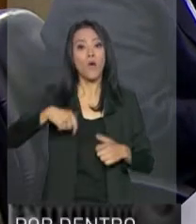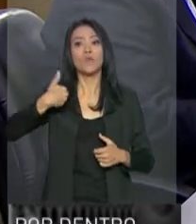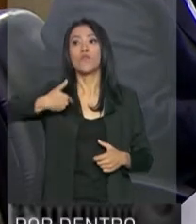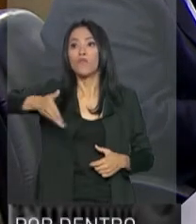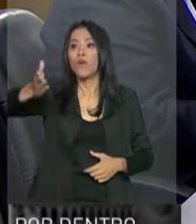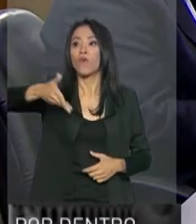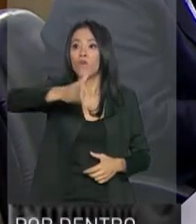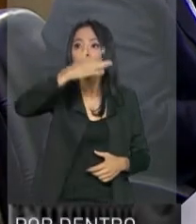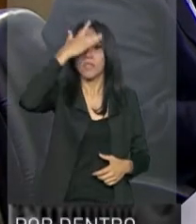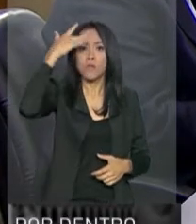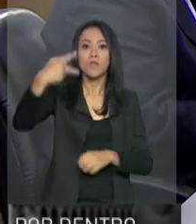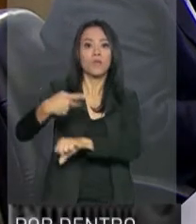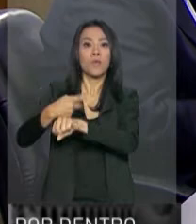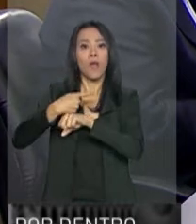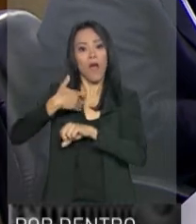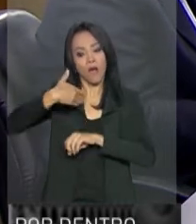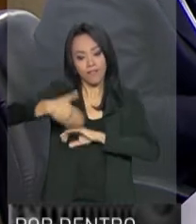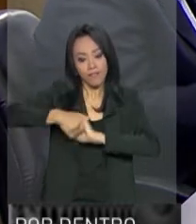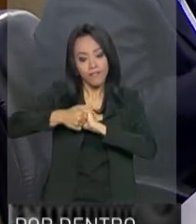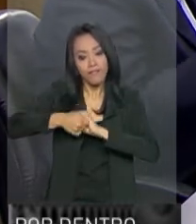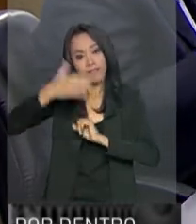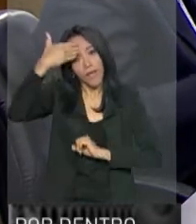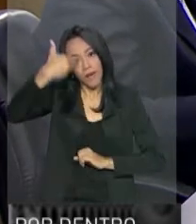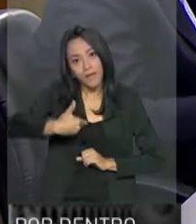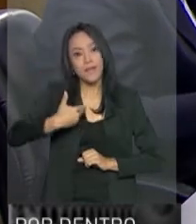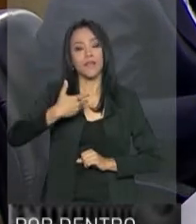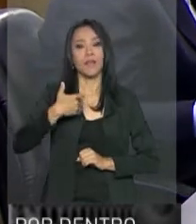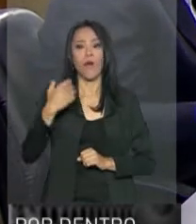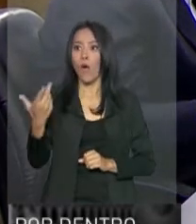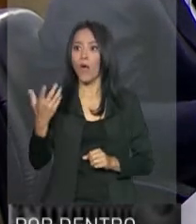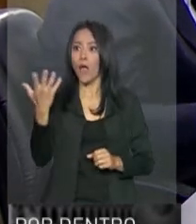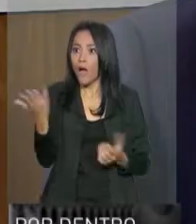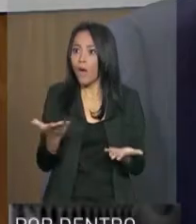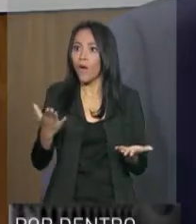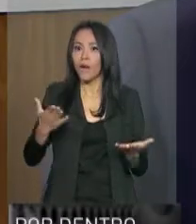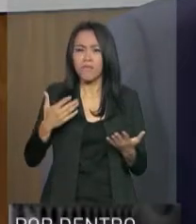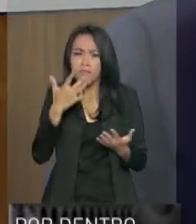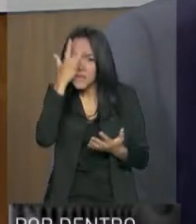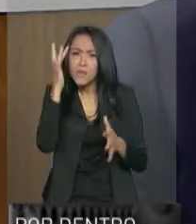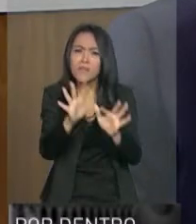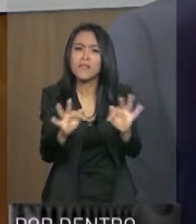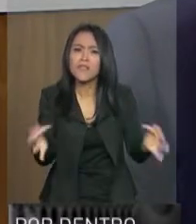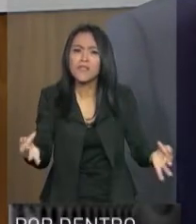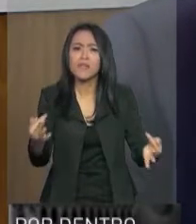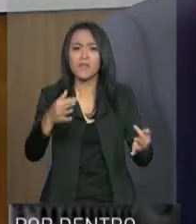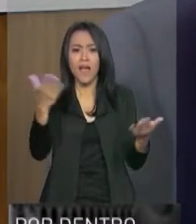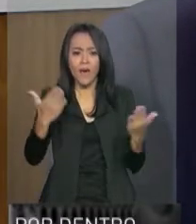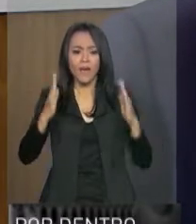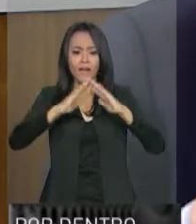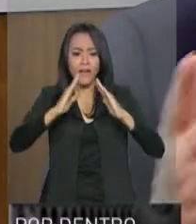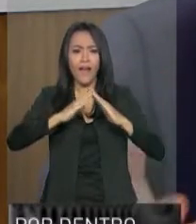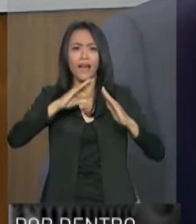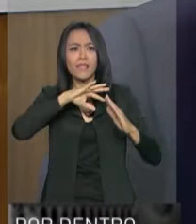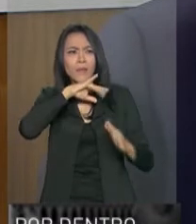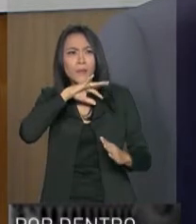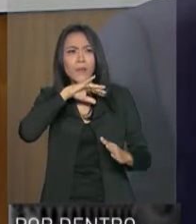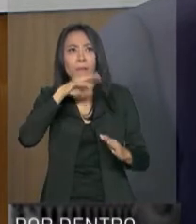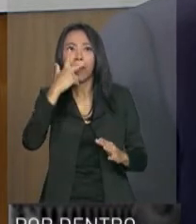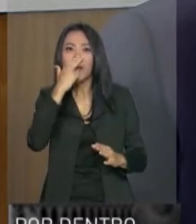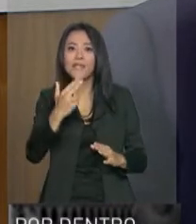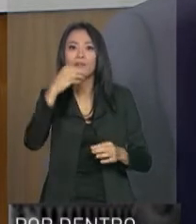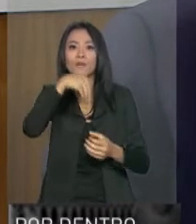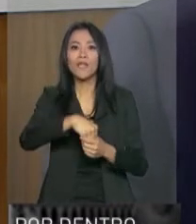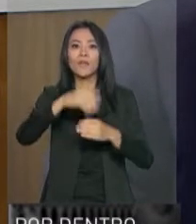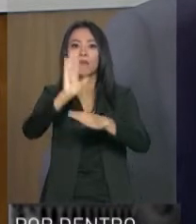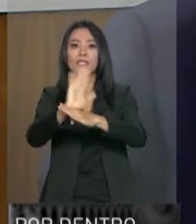pessoas vêm agradecer o governo federal olha a imagem que geralmente as pessoas humildes a imagem de casa agora eu tô num cinema para